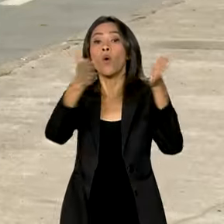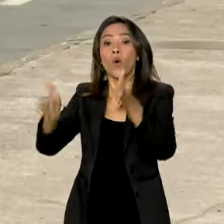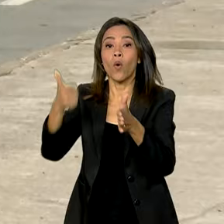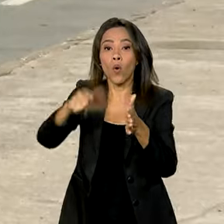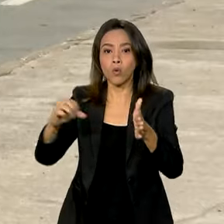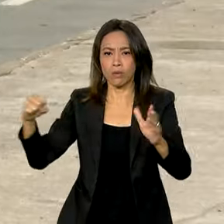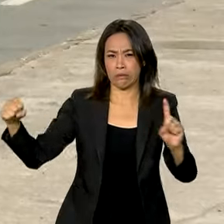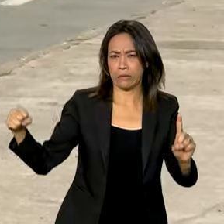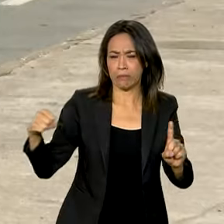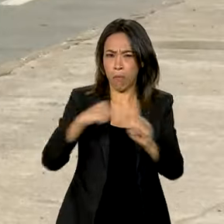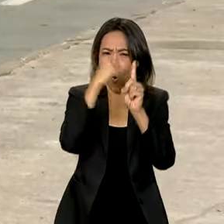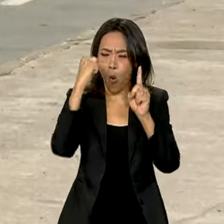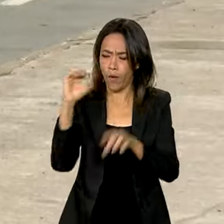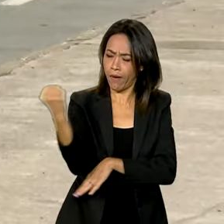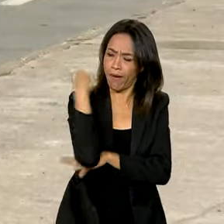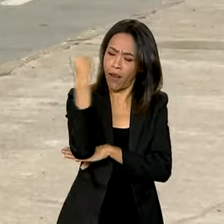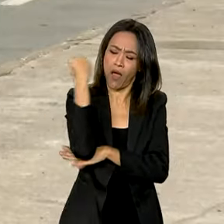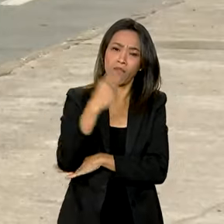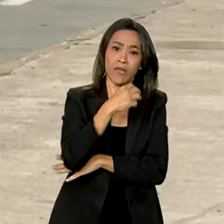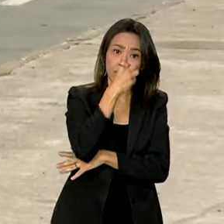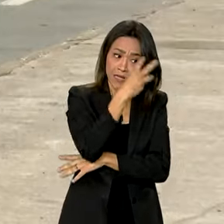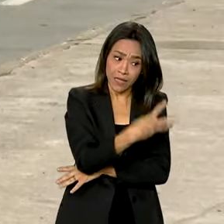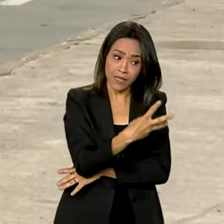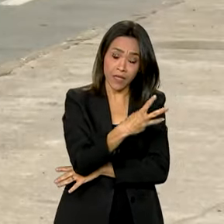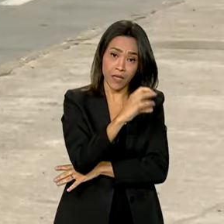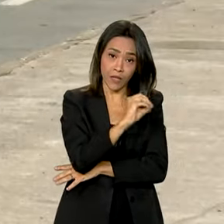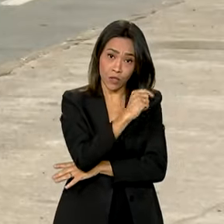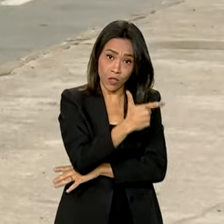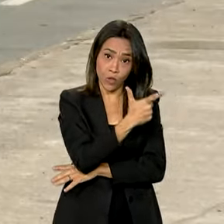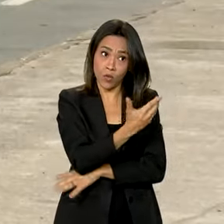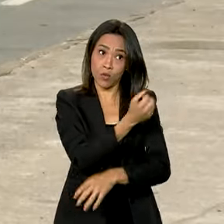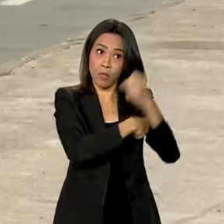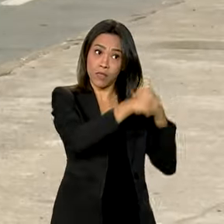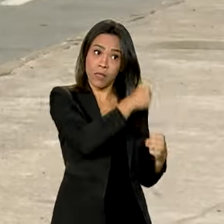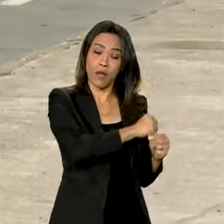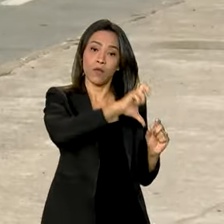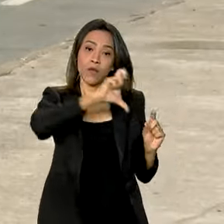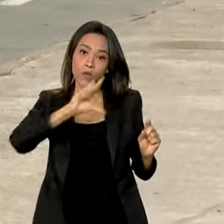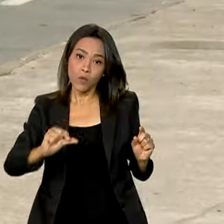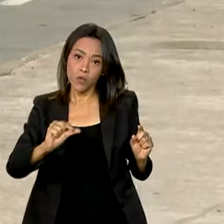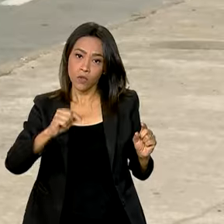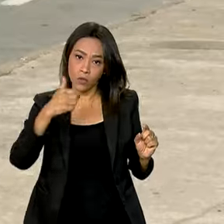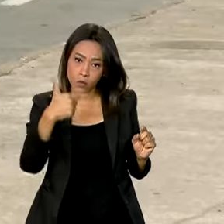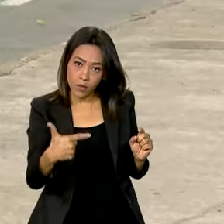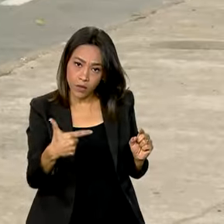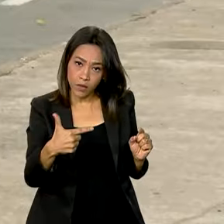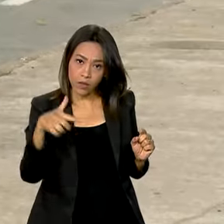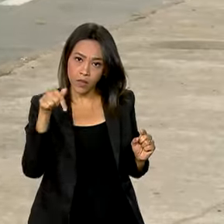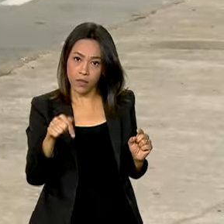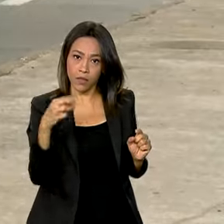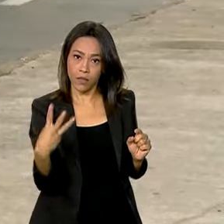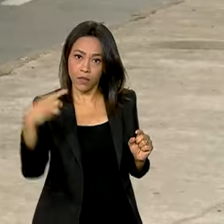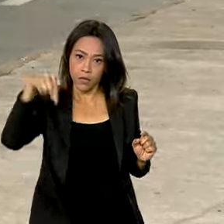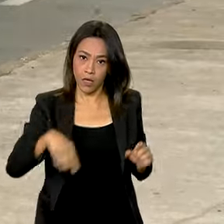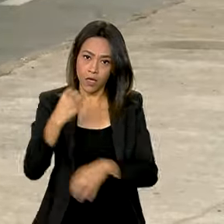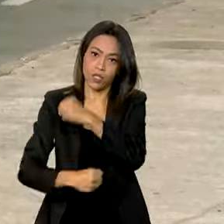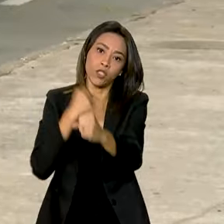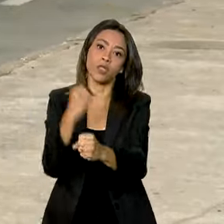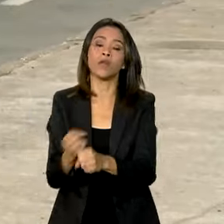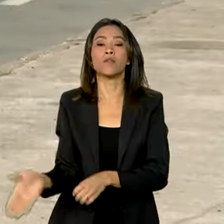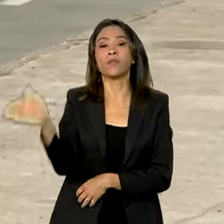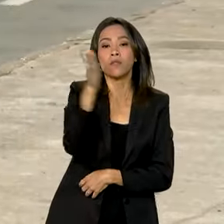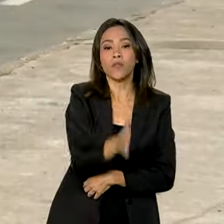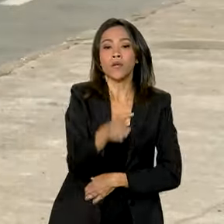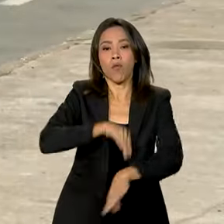ficou reduzido de 302 no ano passado para 273 esse ano. A operação da Polícia